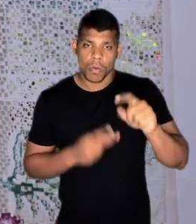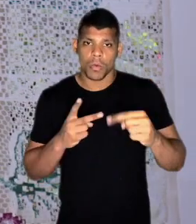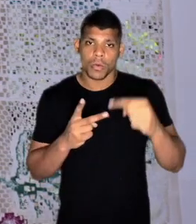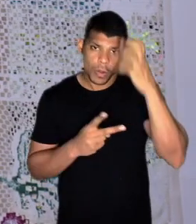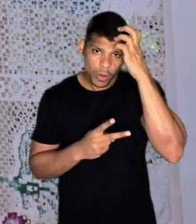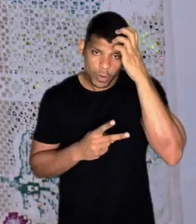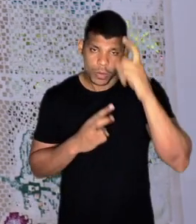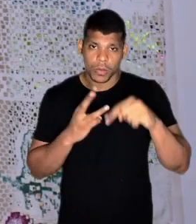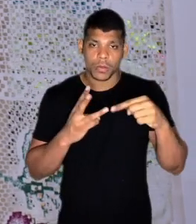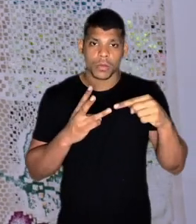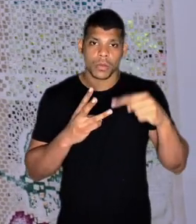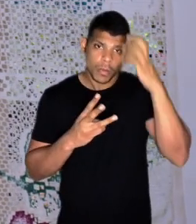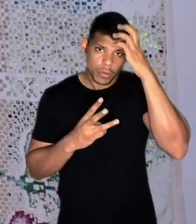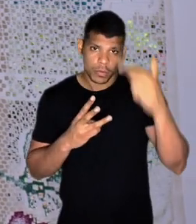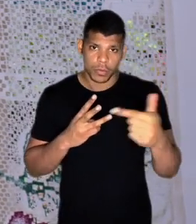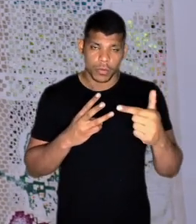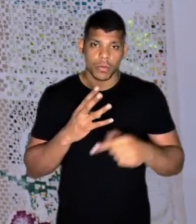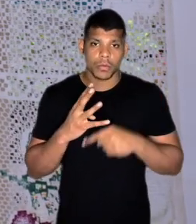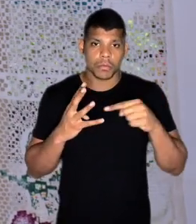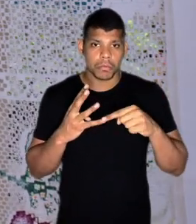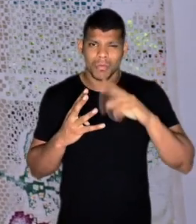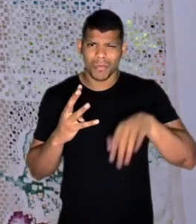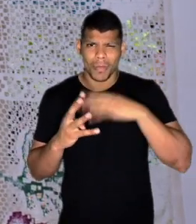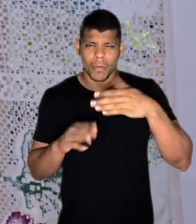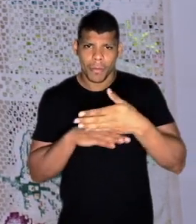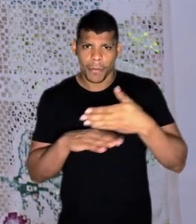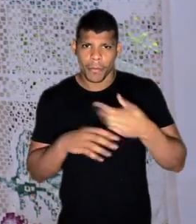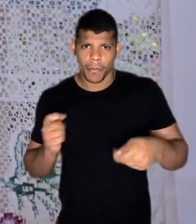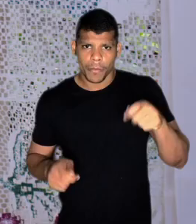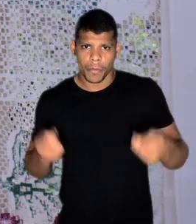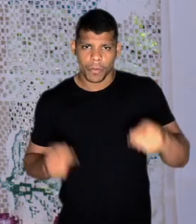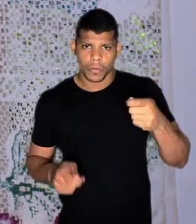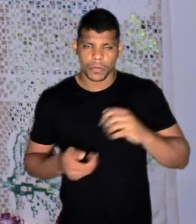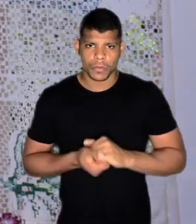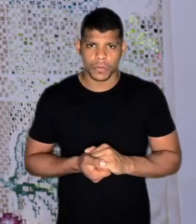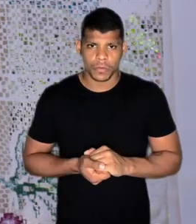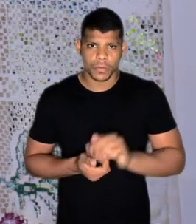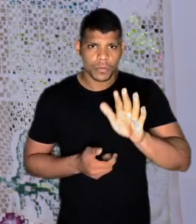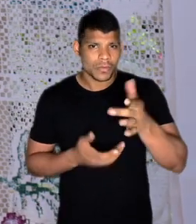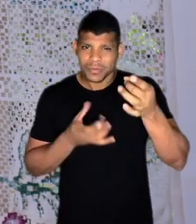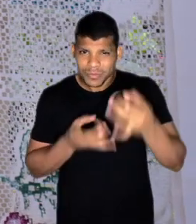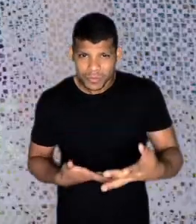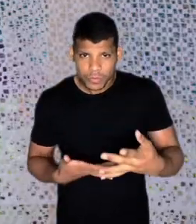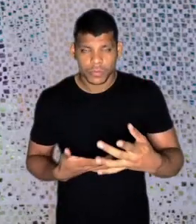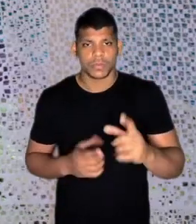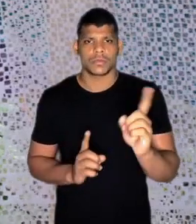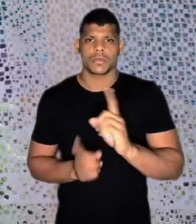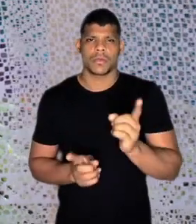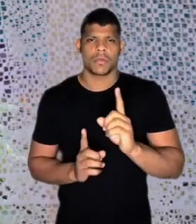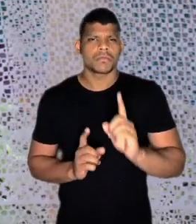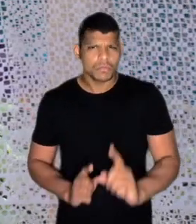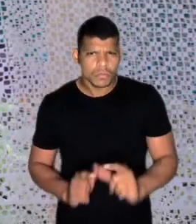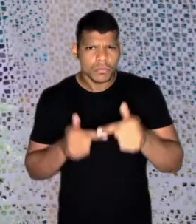rainha princesa brincante não desanime e não desanime